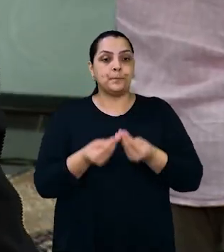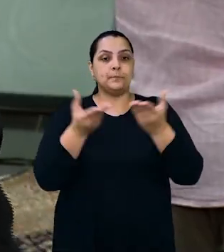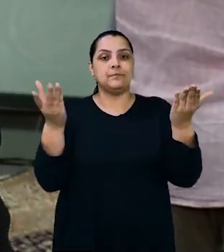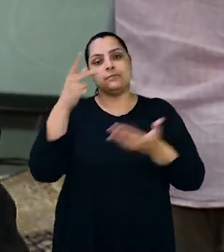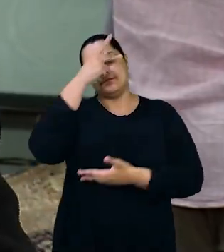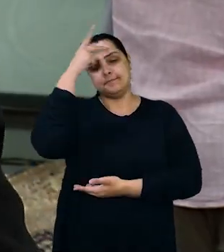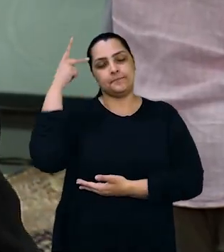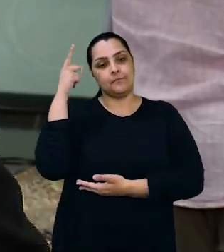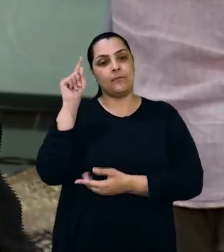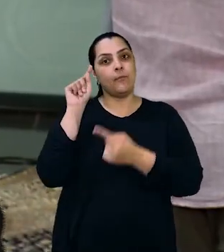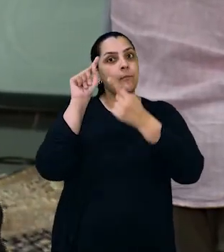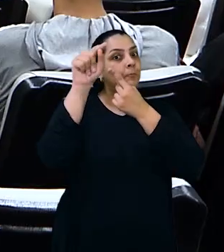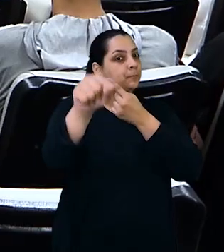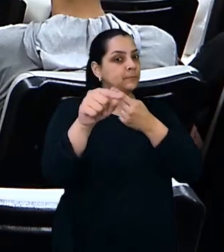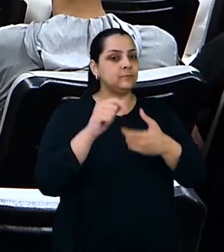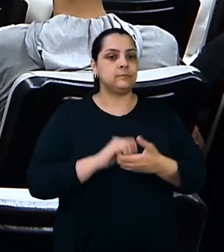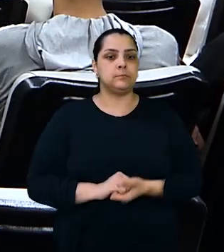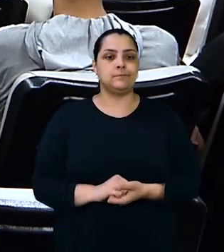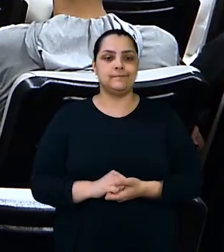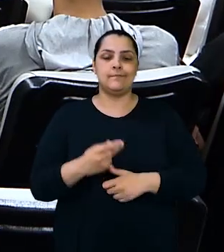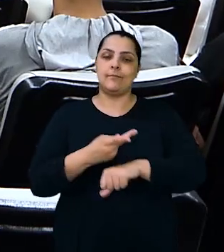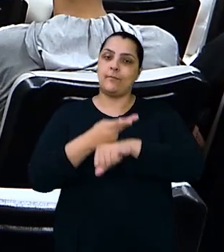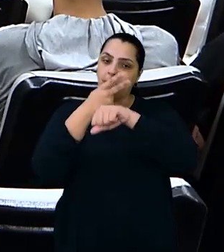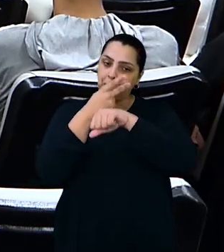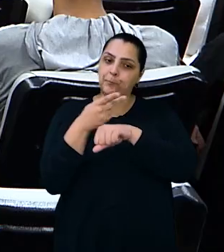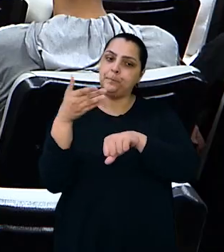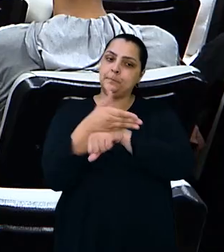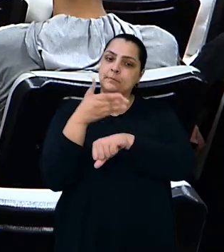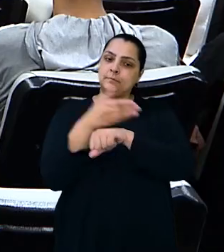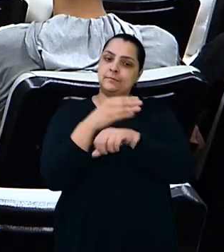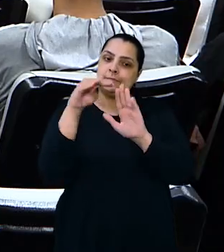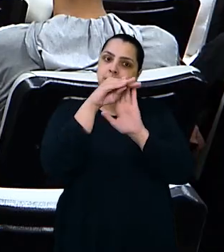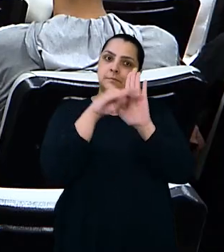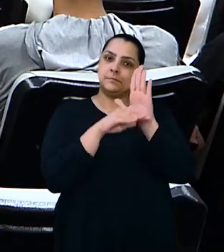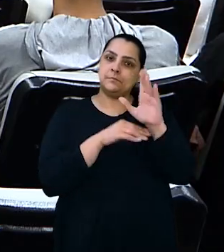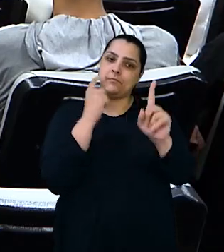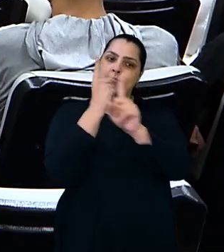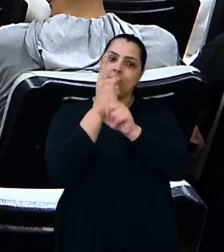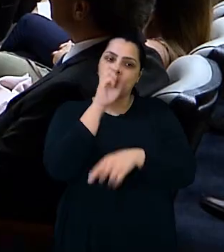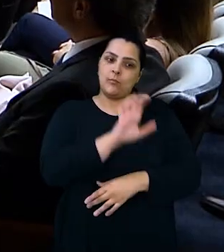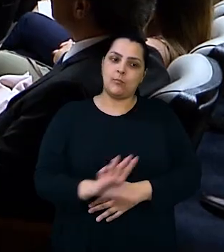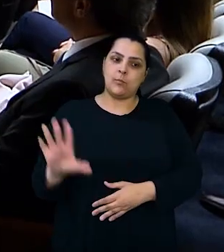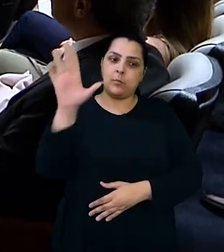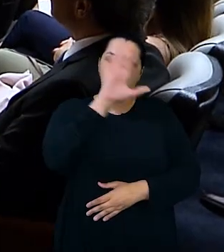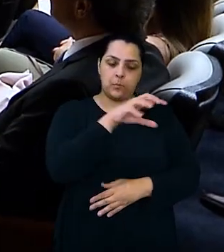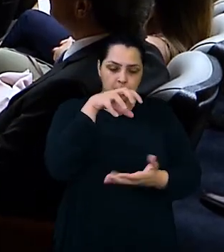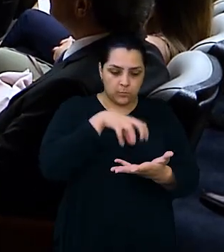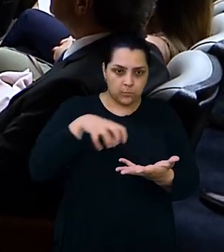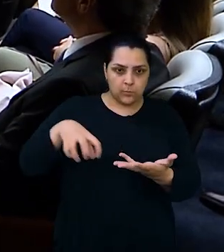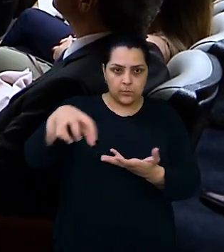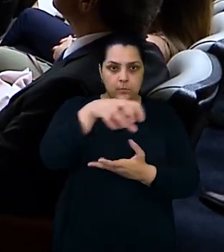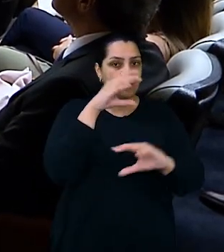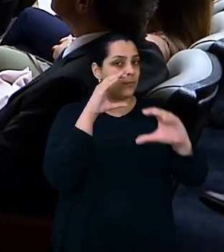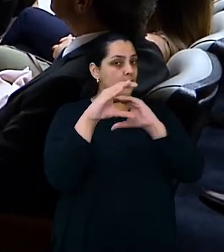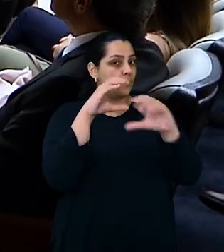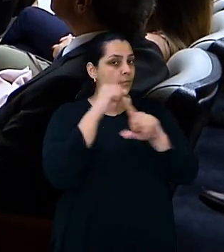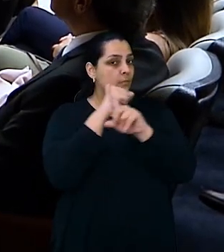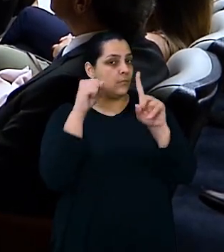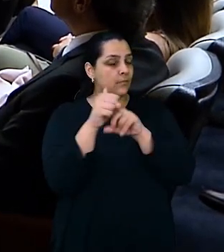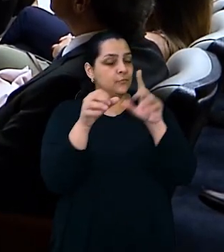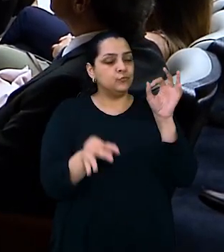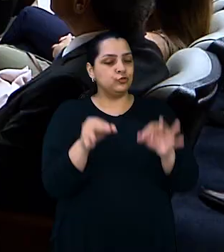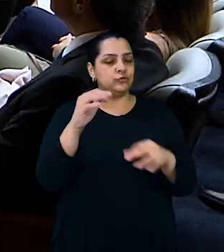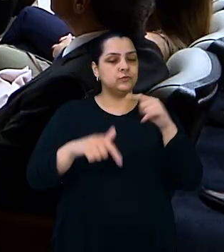as pessoas que estão lá na ponta. A premiação fez parte da programação do Encontro Nacional das Unidades de Comunicação Social